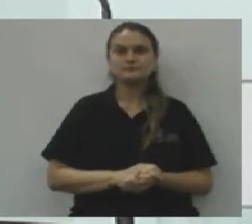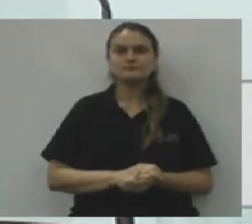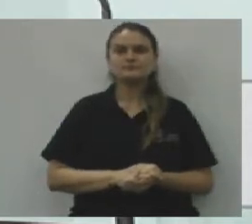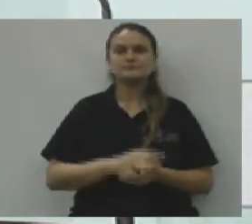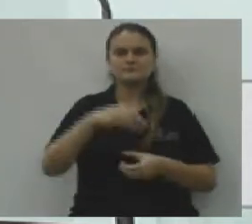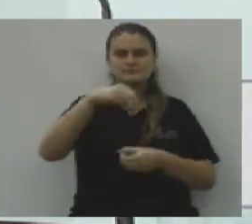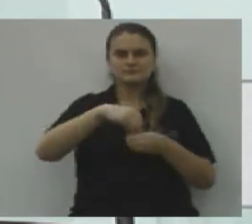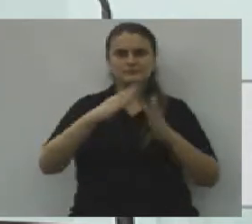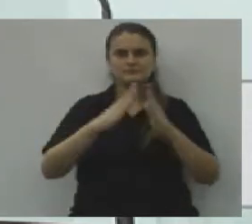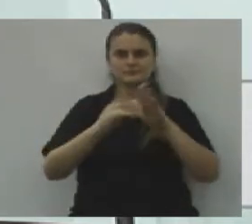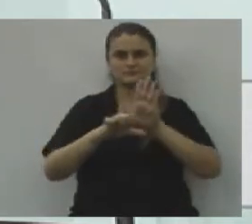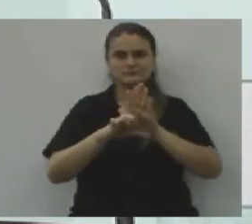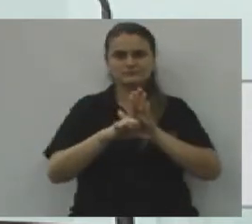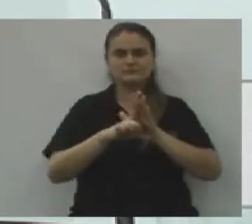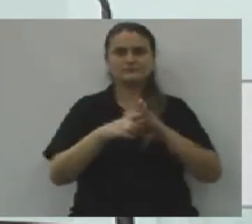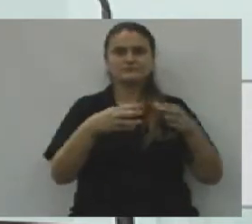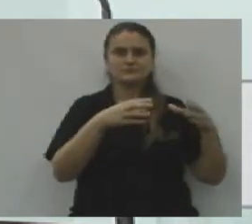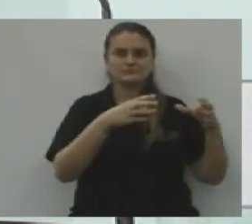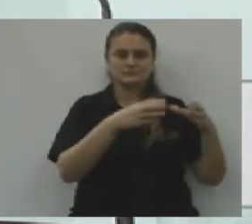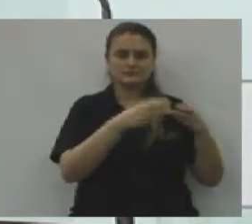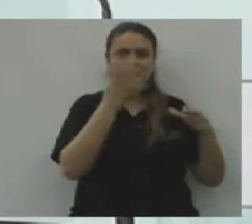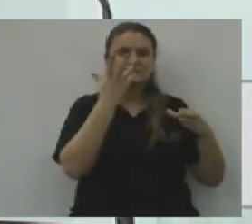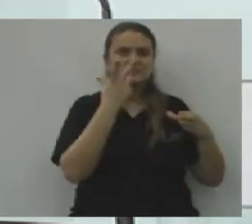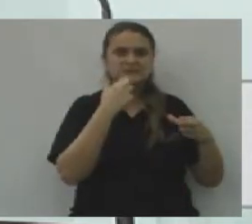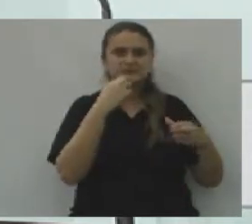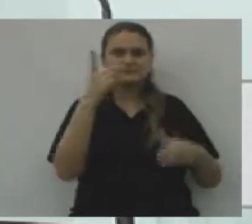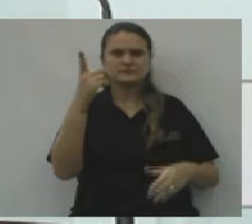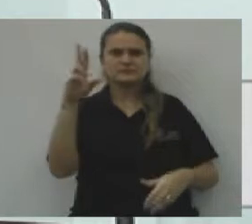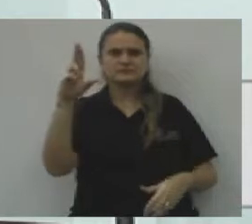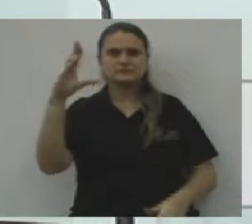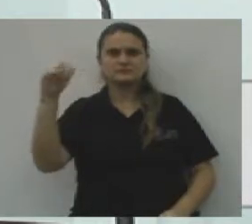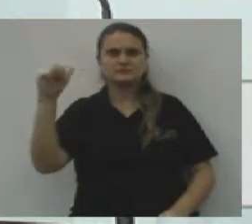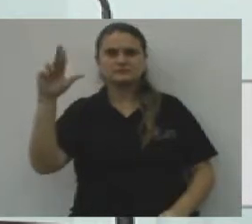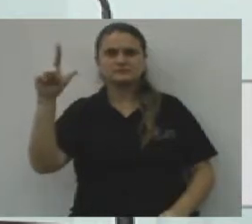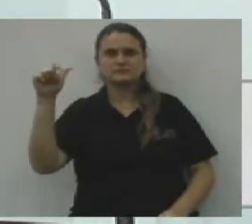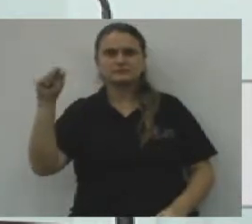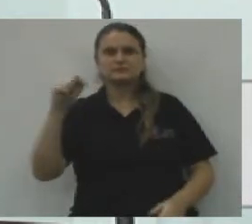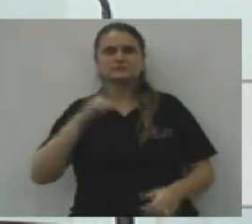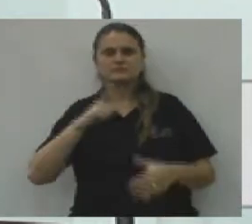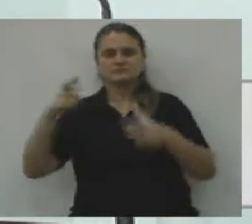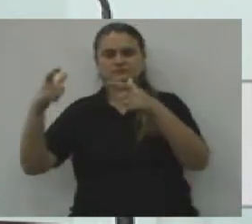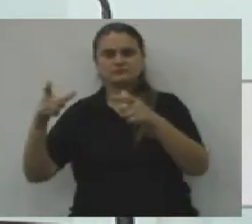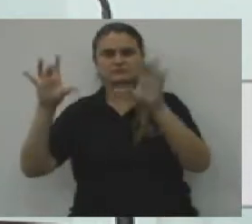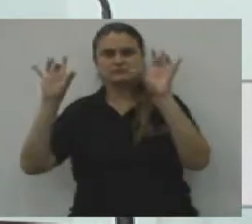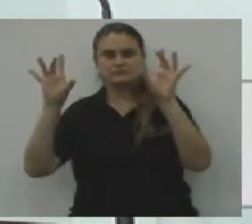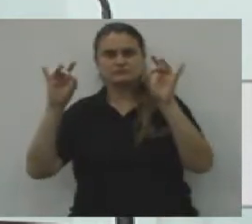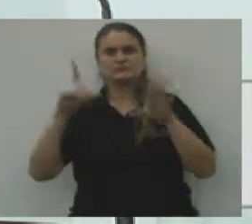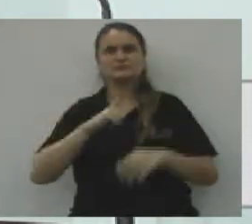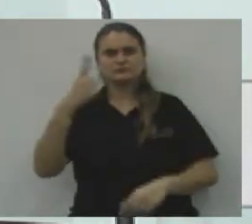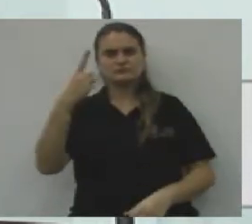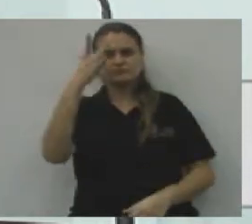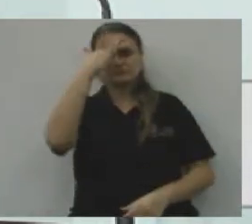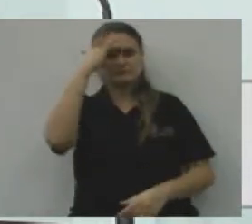Poder Judiciário, da Vara da Infância, o doutor Carlos cedeu um espaço, a condição de equipamentos, e hoje tem um